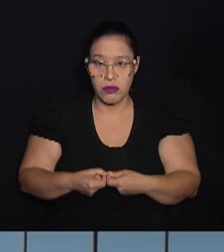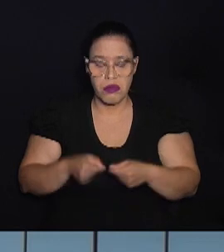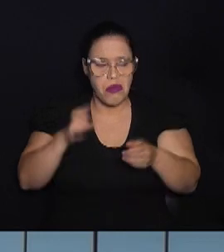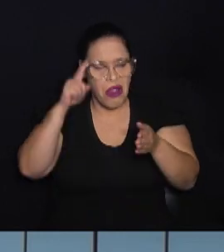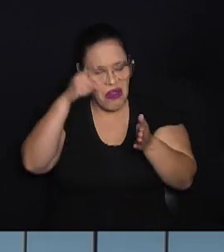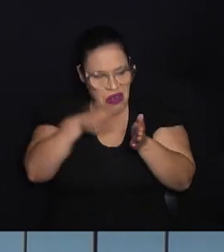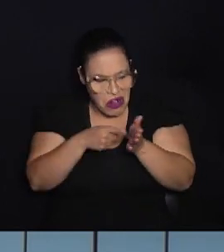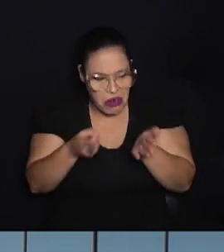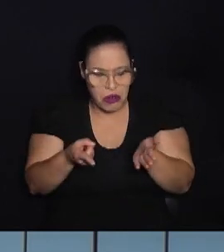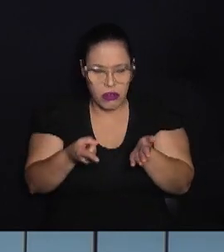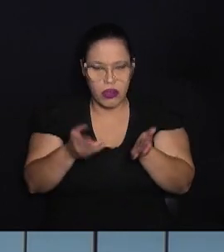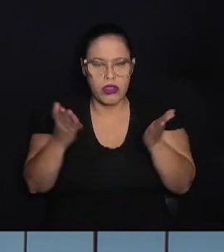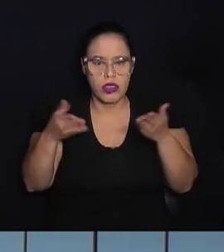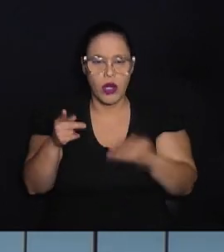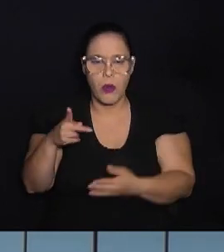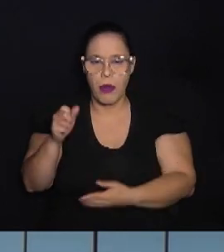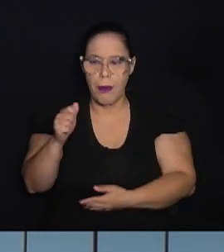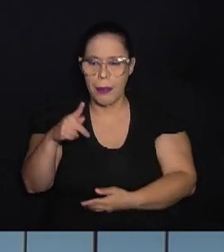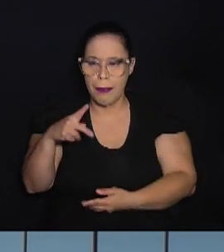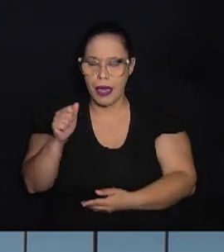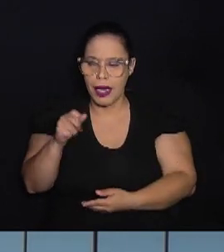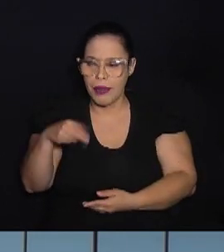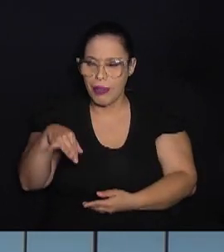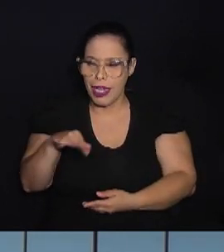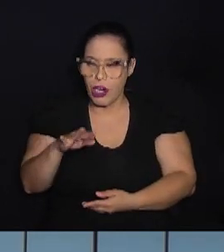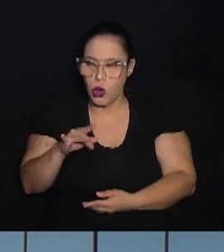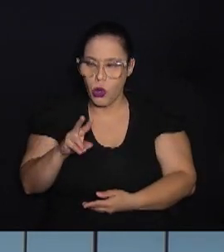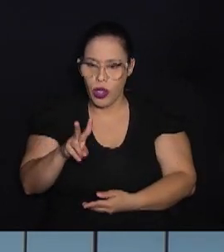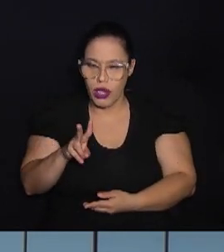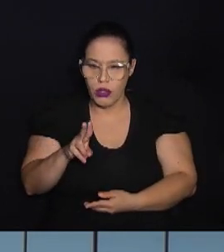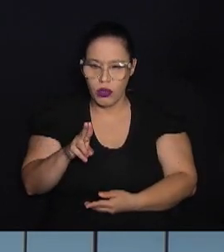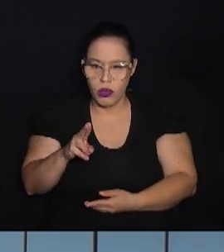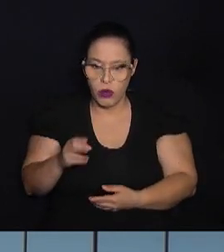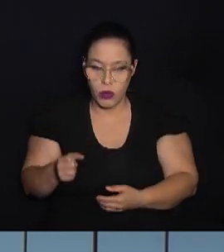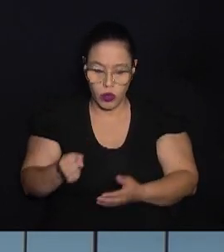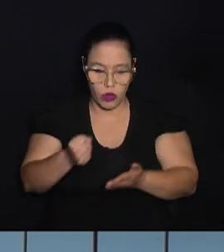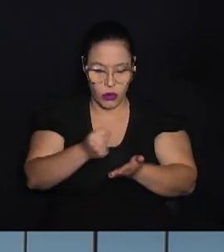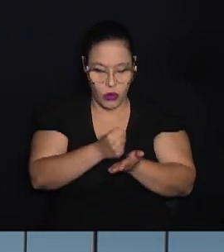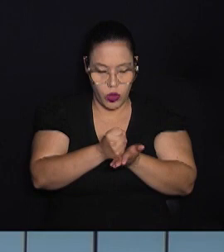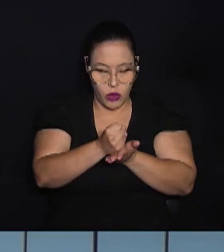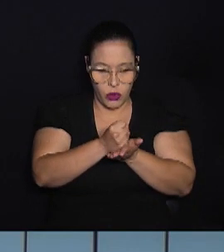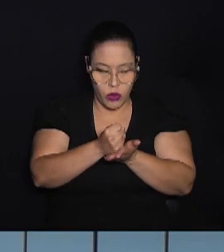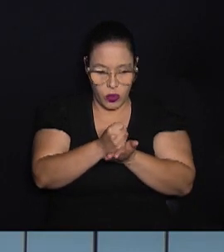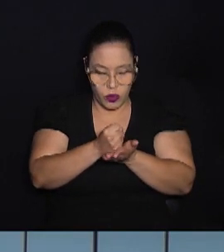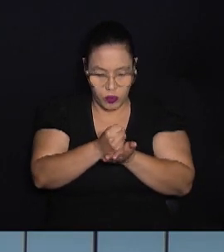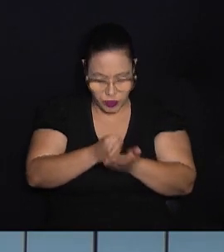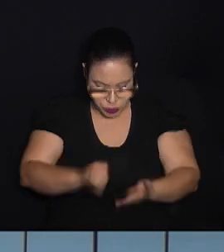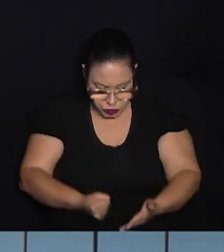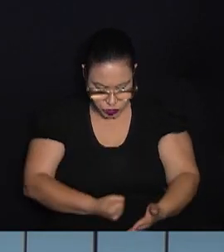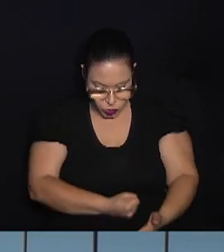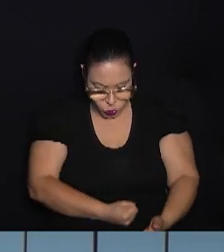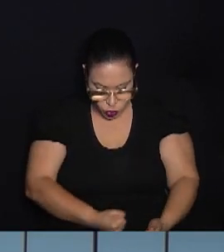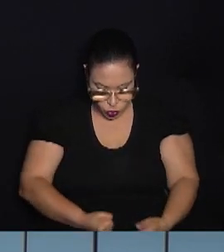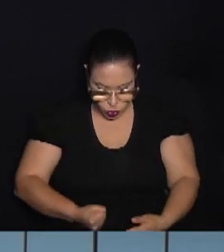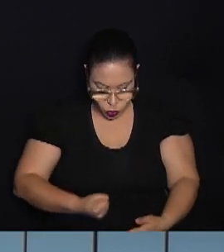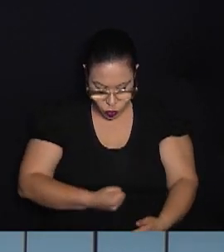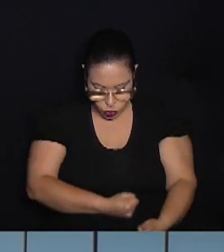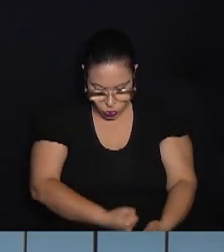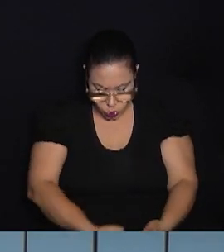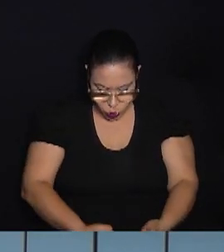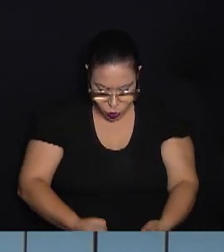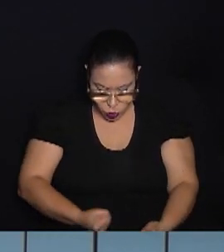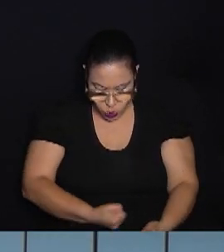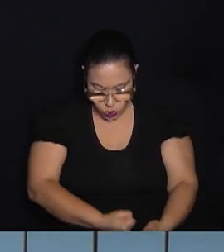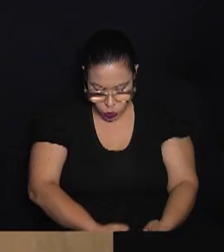diagnosticado, já que o Papa Nicolau não é esse exame, O ultrassom, aquele transvaginal, ele consegue identificar esse